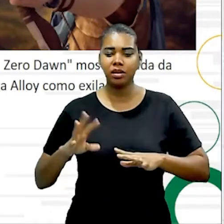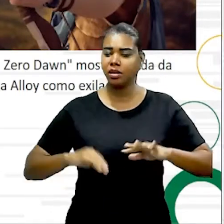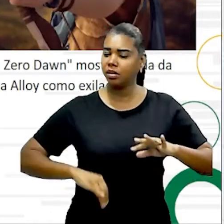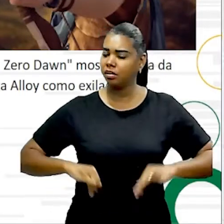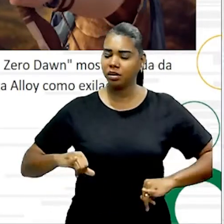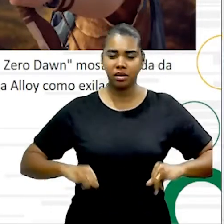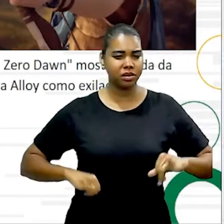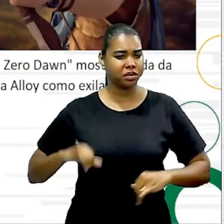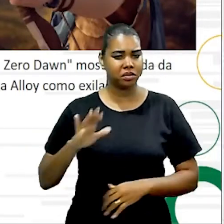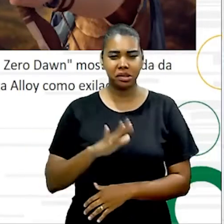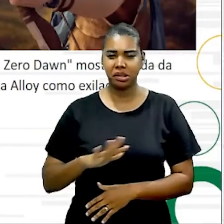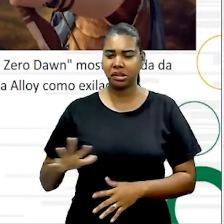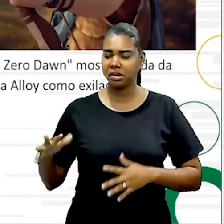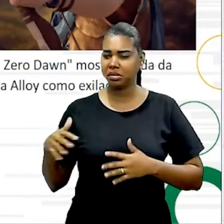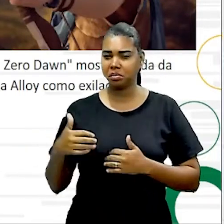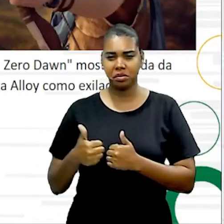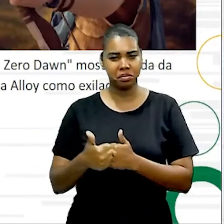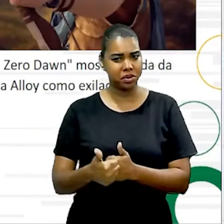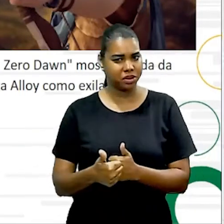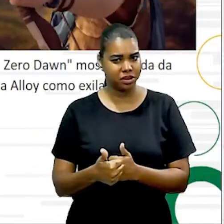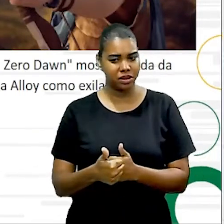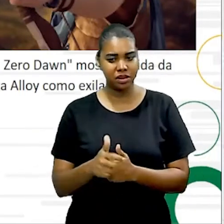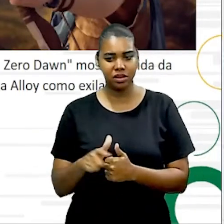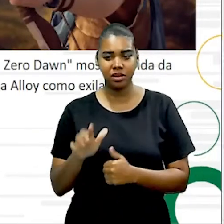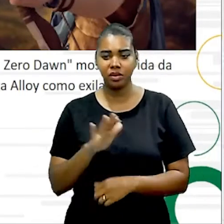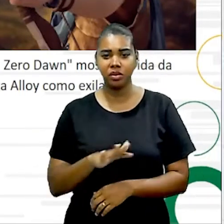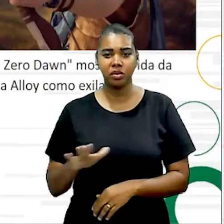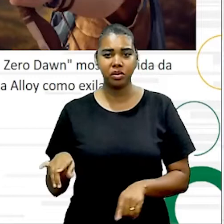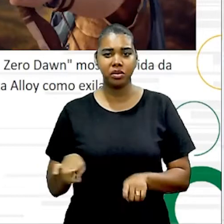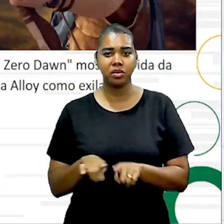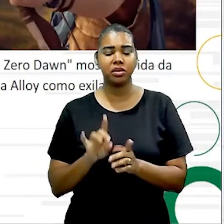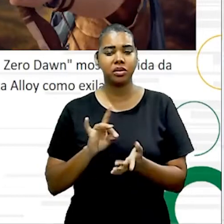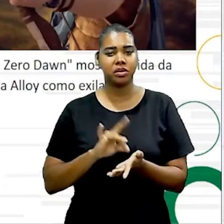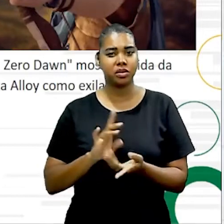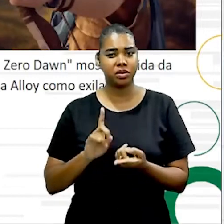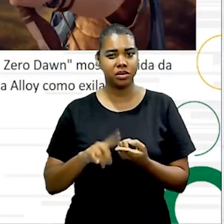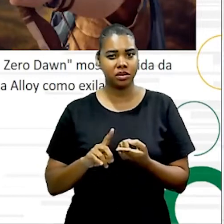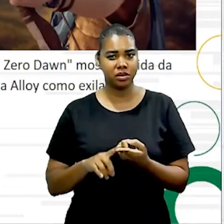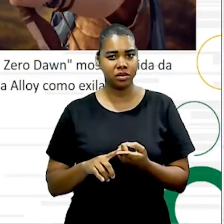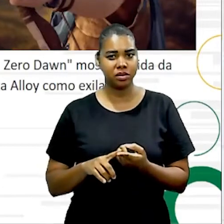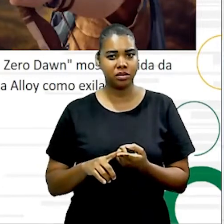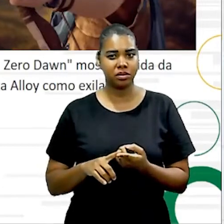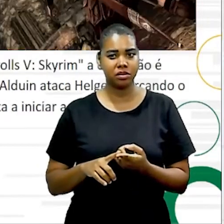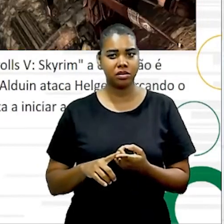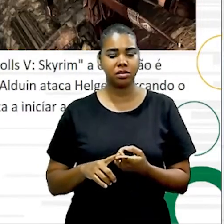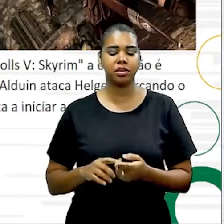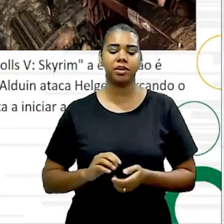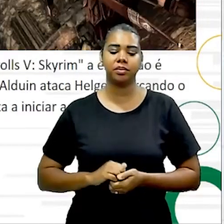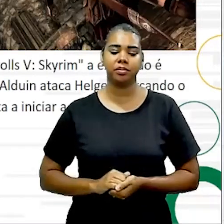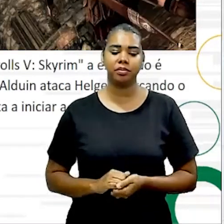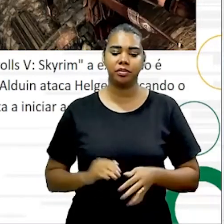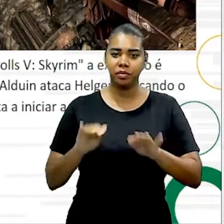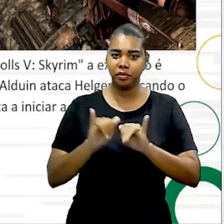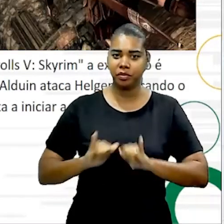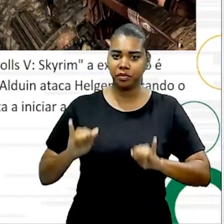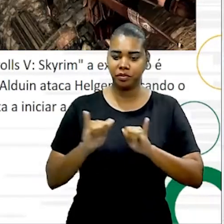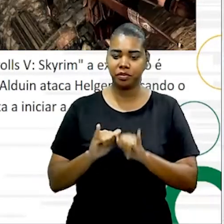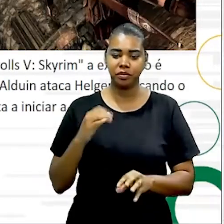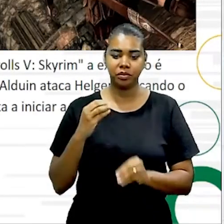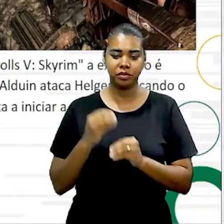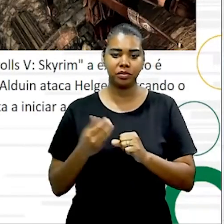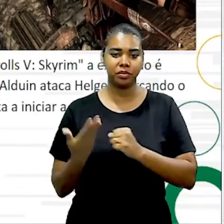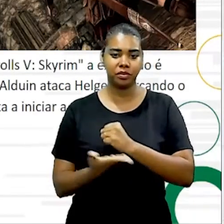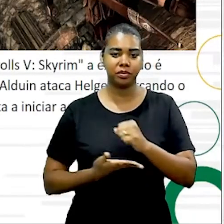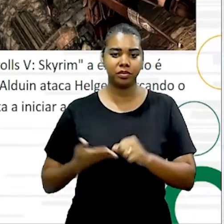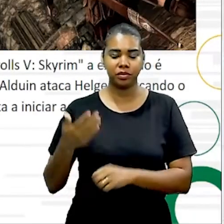era criança, tinha perseguição das outras crianças e tal. É o mundo comum. Você tem o estágio 2,